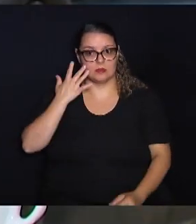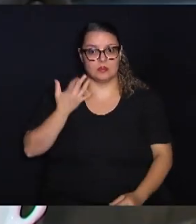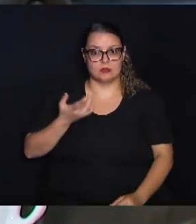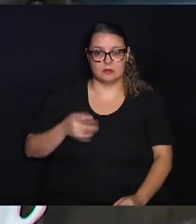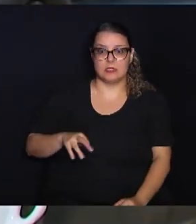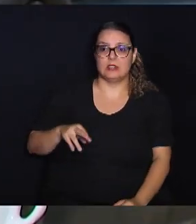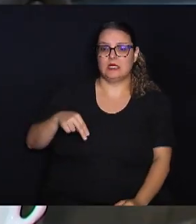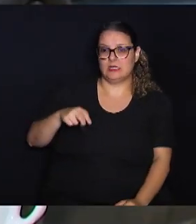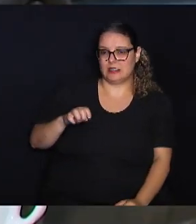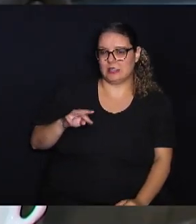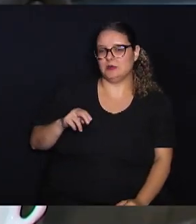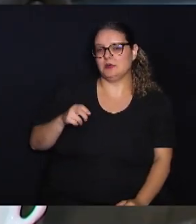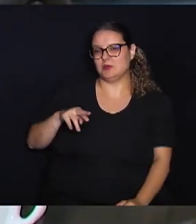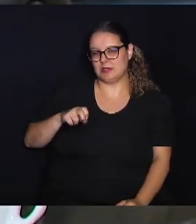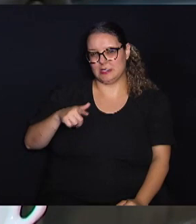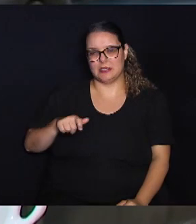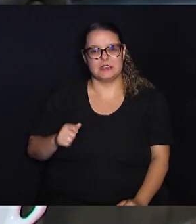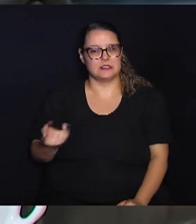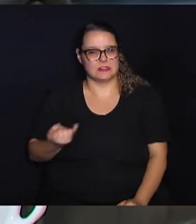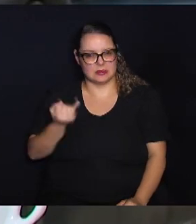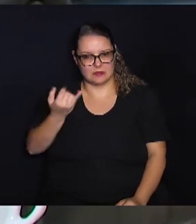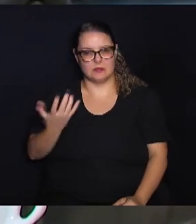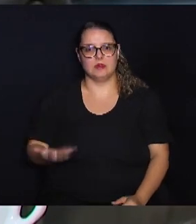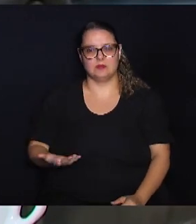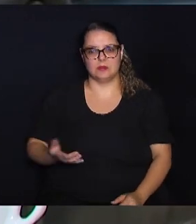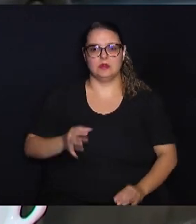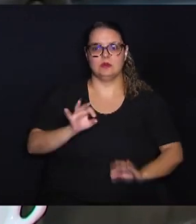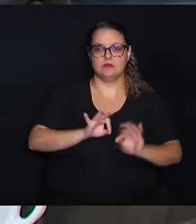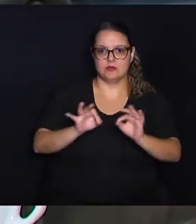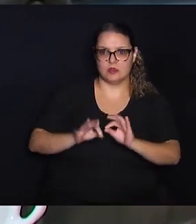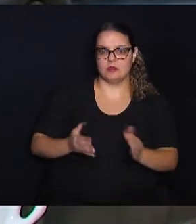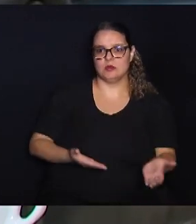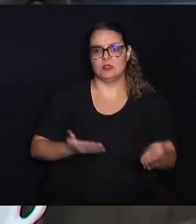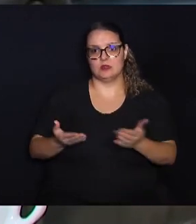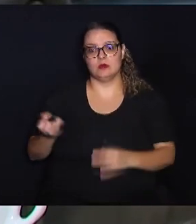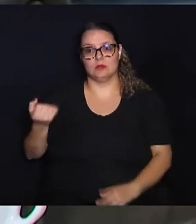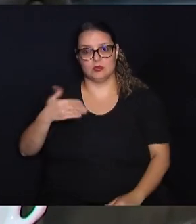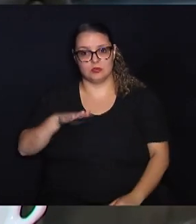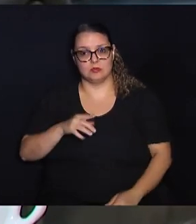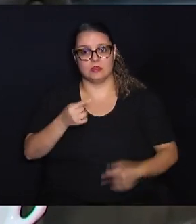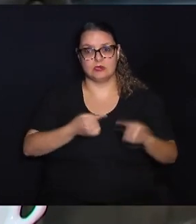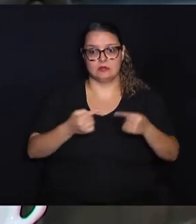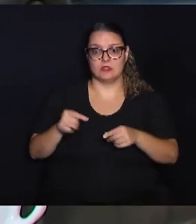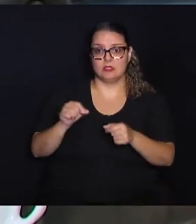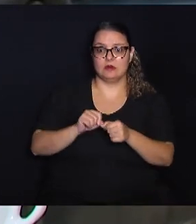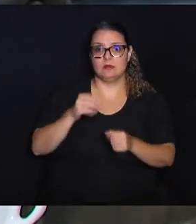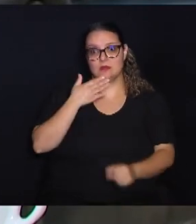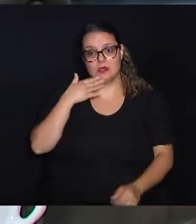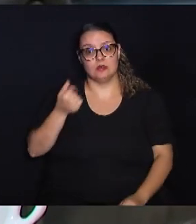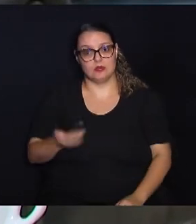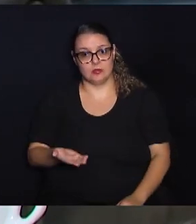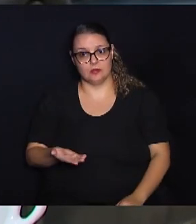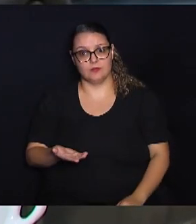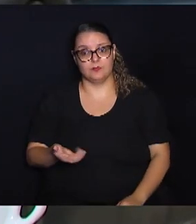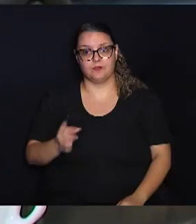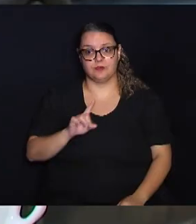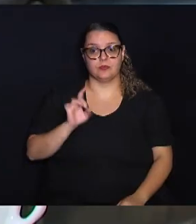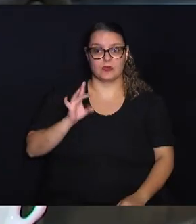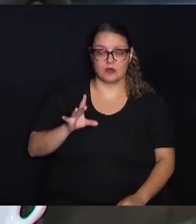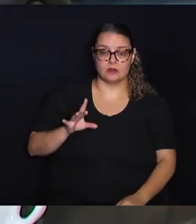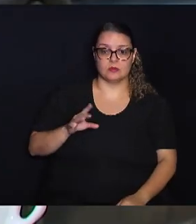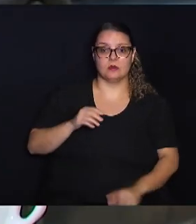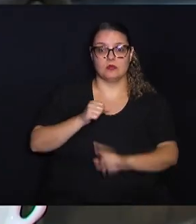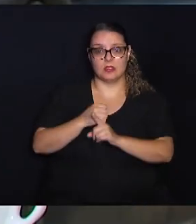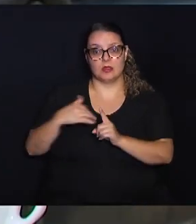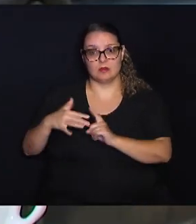pela importância, pelo que representa o projeto, eu acho que quanto mais debate a gente tiver, melhor, né? Não só para que a sociedade